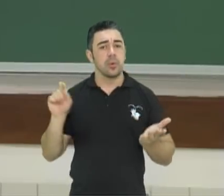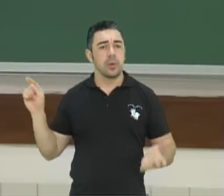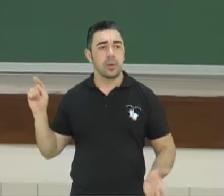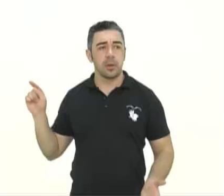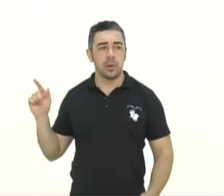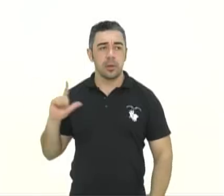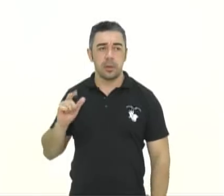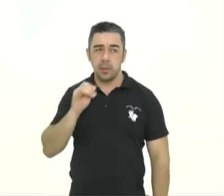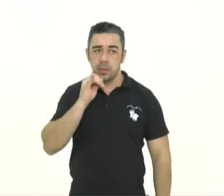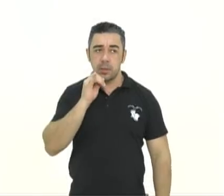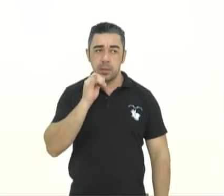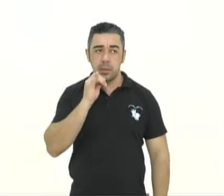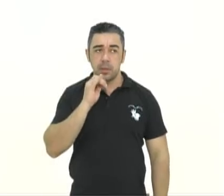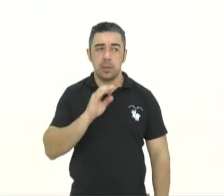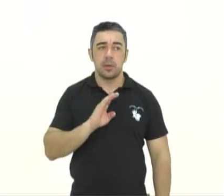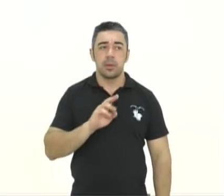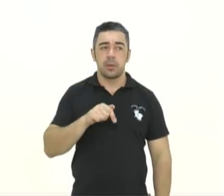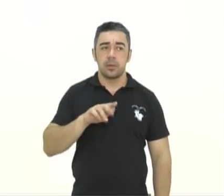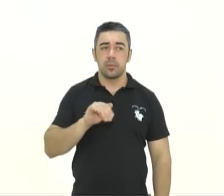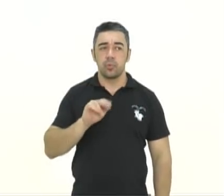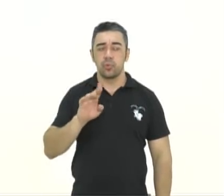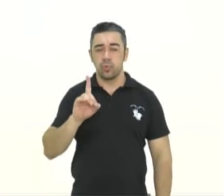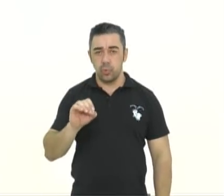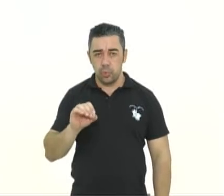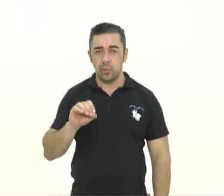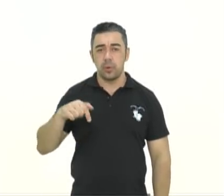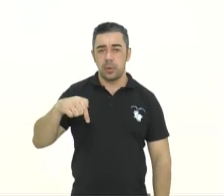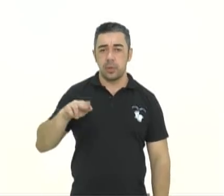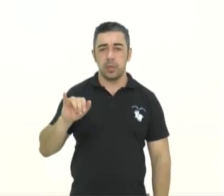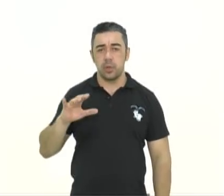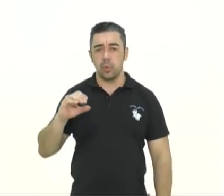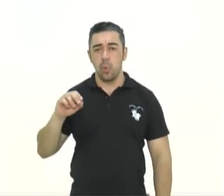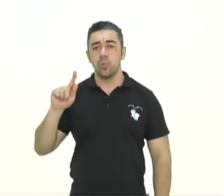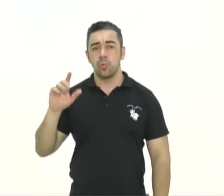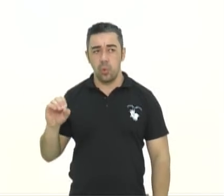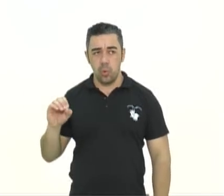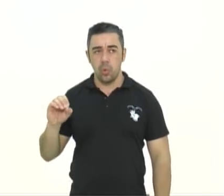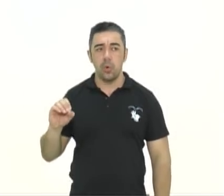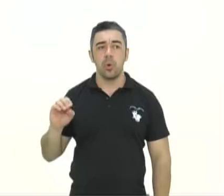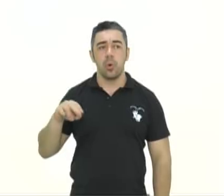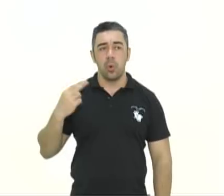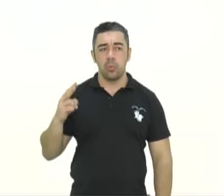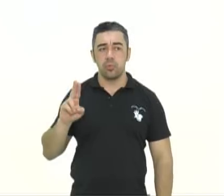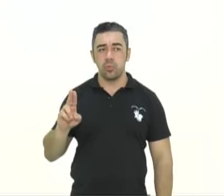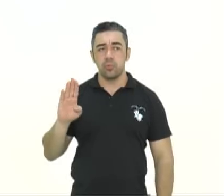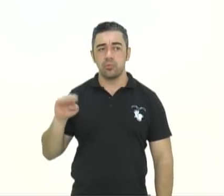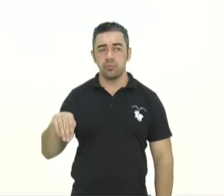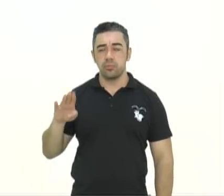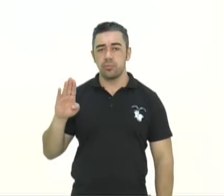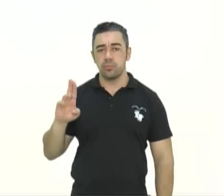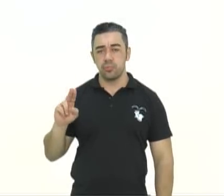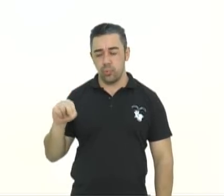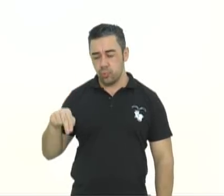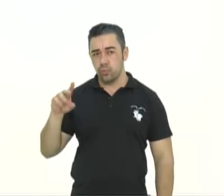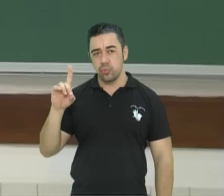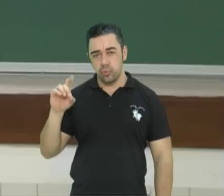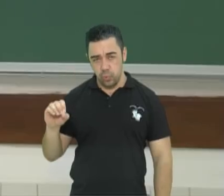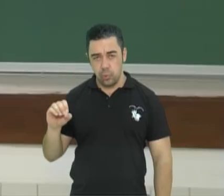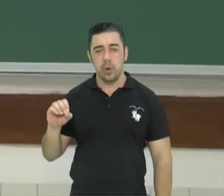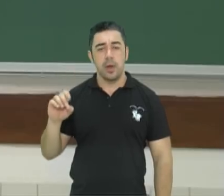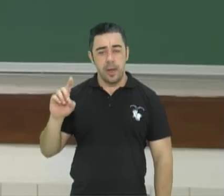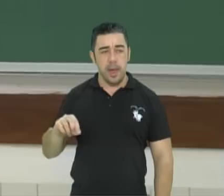Kibundu, o Kikongo ou até mesmo o Umbundu. São línguas variantes da língua banta, né, que foram